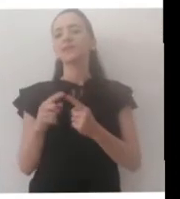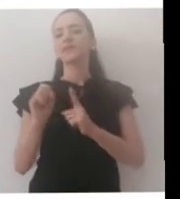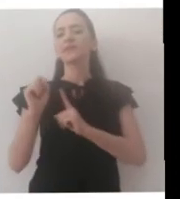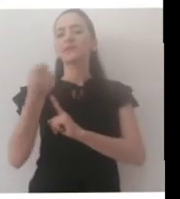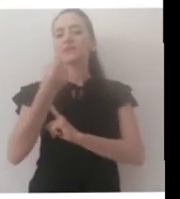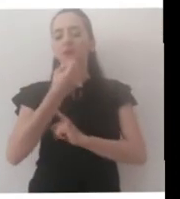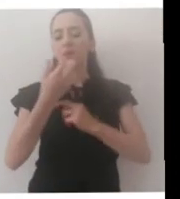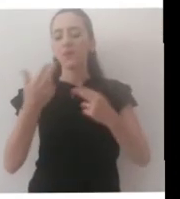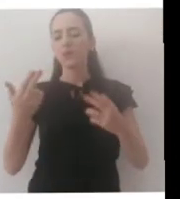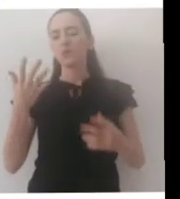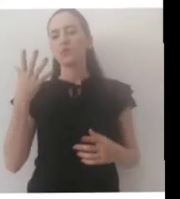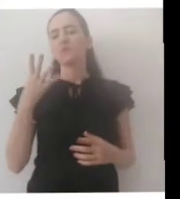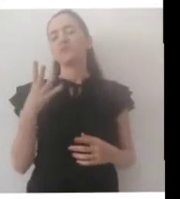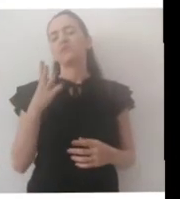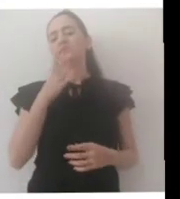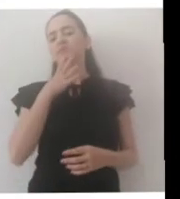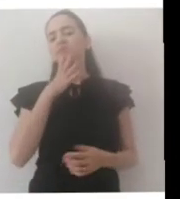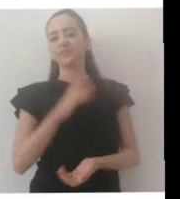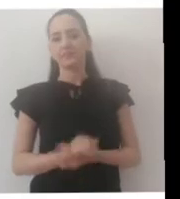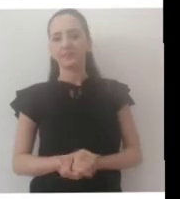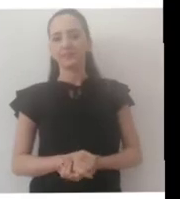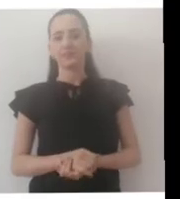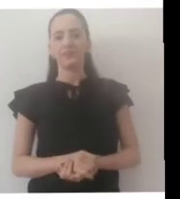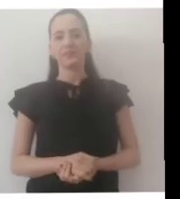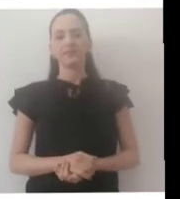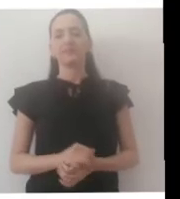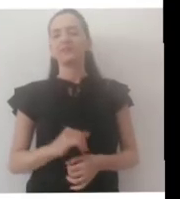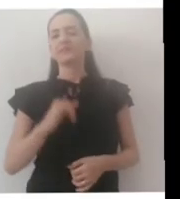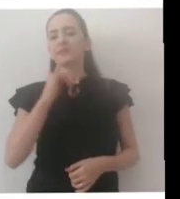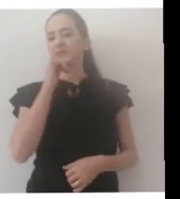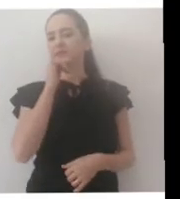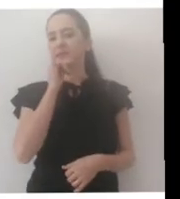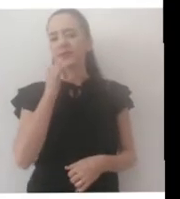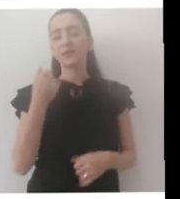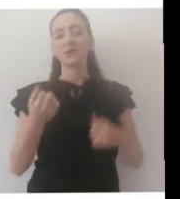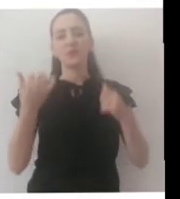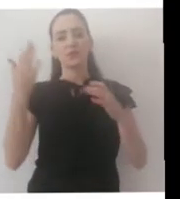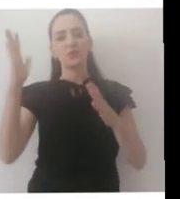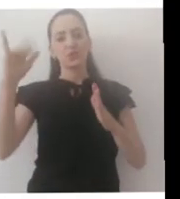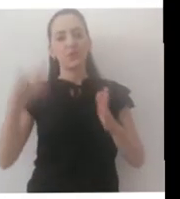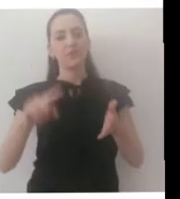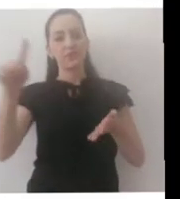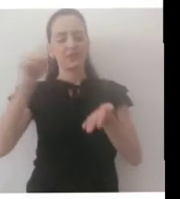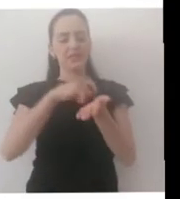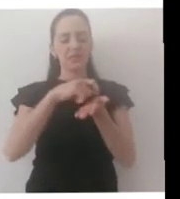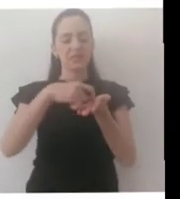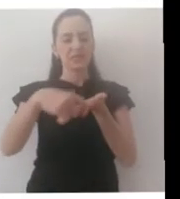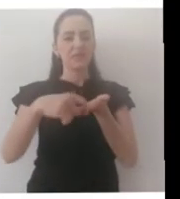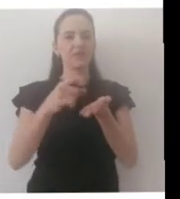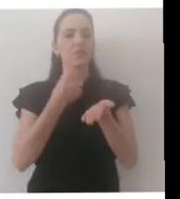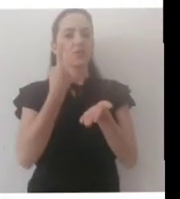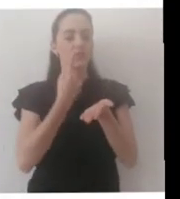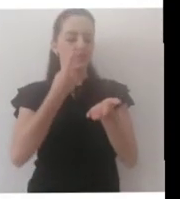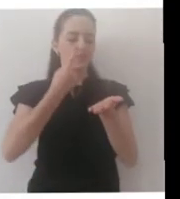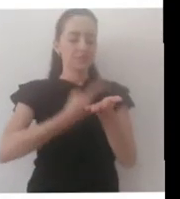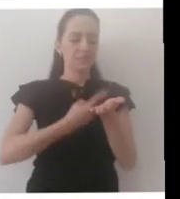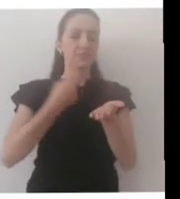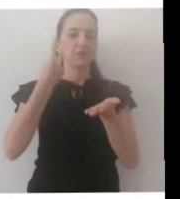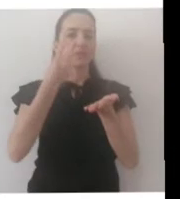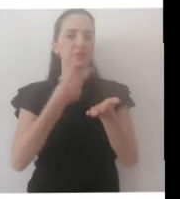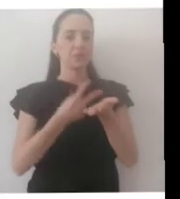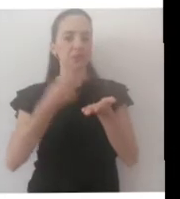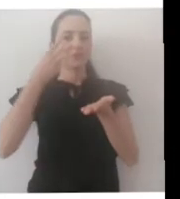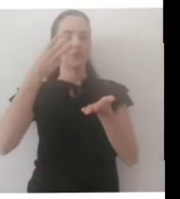ensinando conceitos numéricos. O que é um equívoco, pois, na verdade, apenas fazendo com que